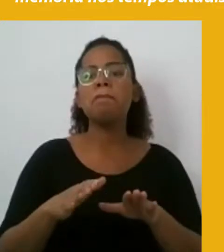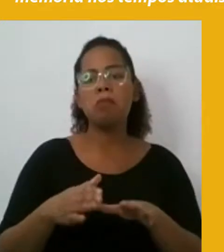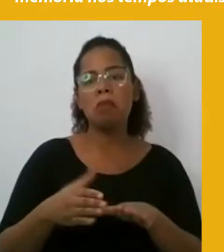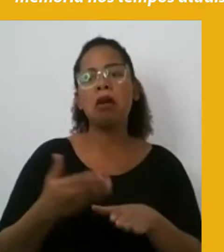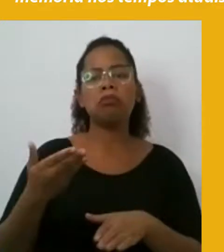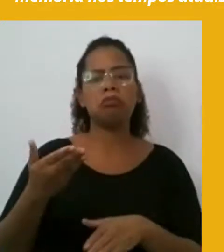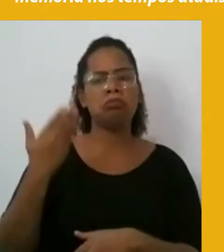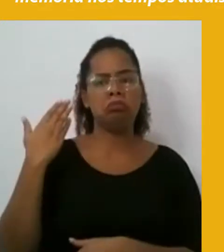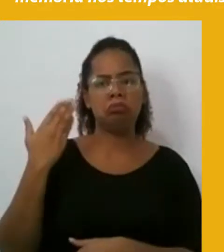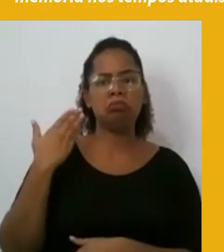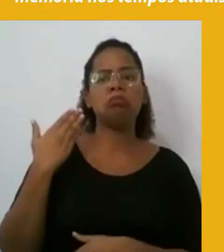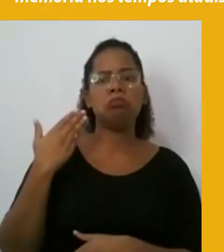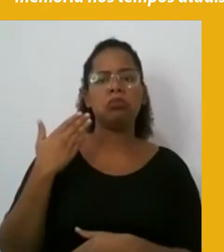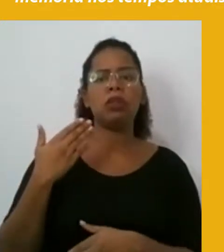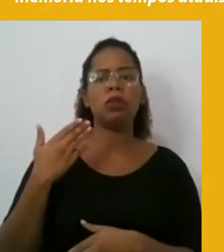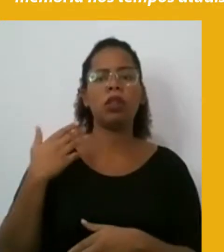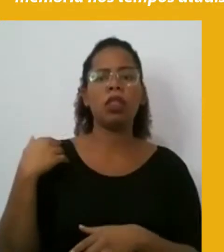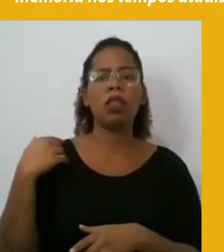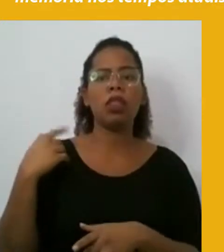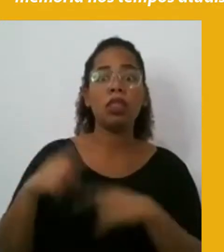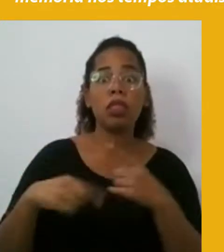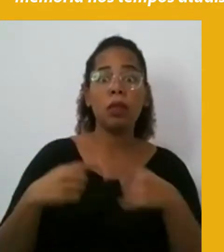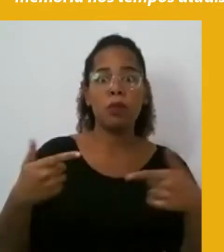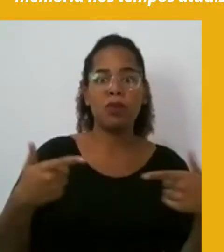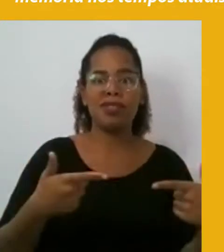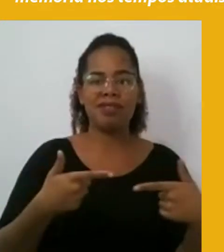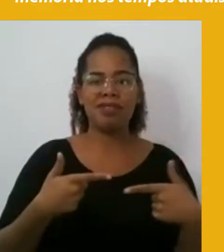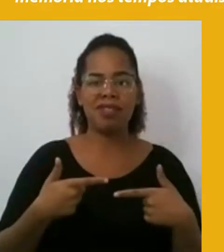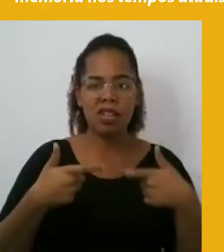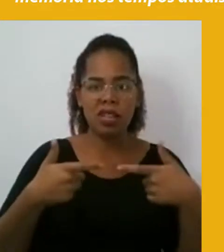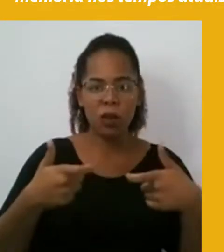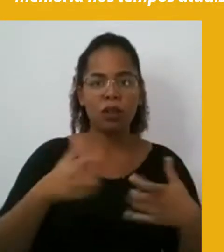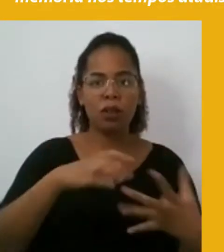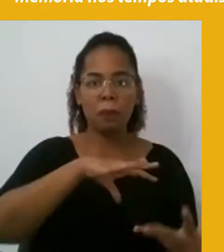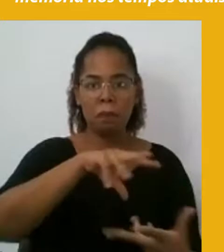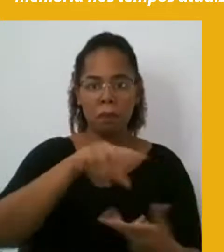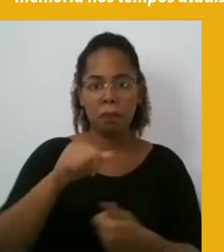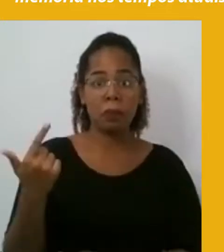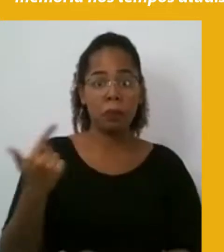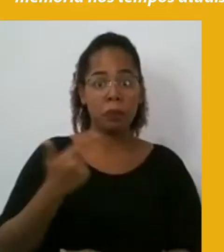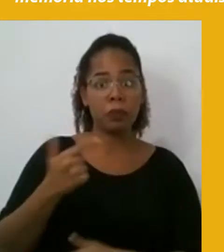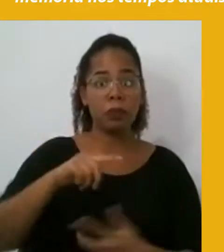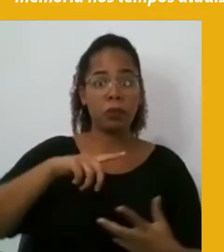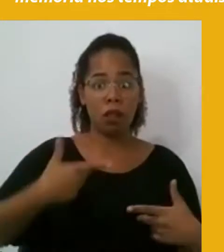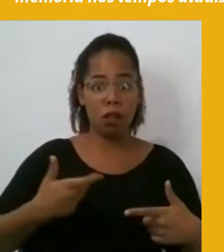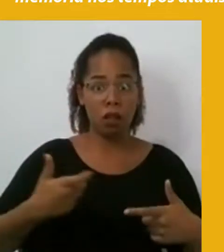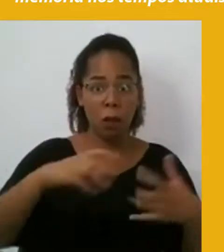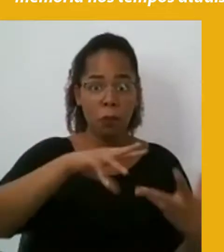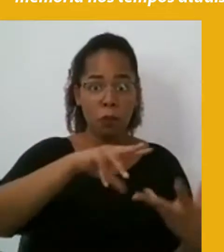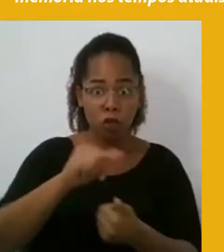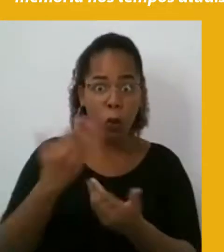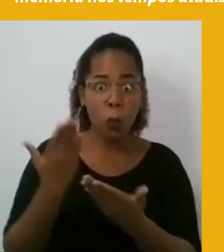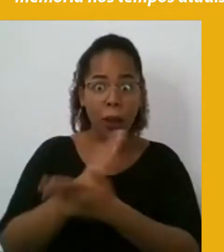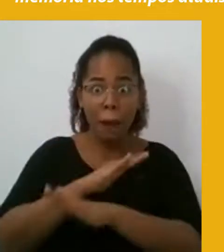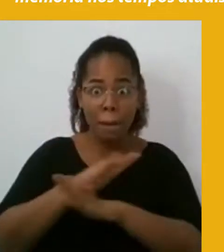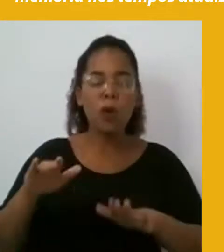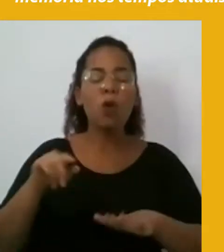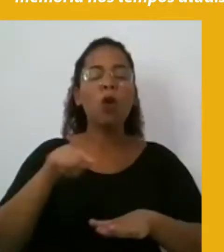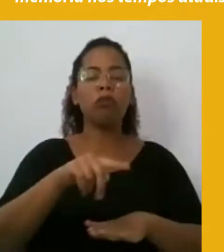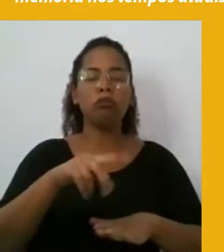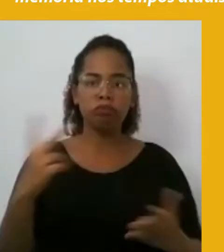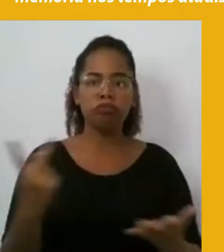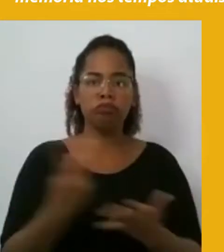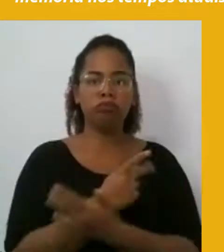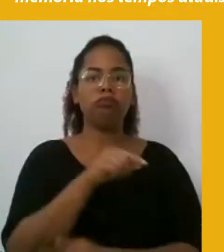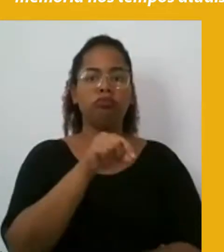na humanidade. Mesmo ele sabendo, ele achou que não havia problema fazer nenhum bloqueio. E algumas vezes perguntado sobre